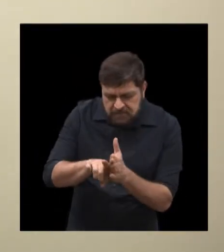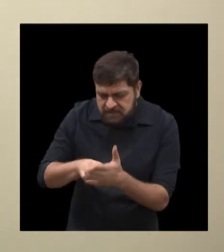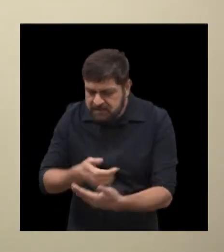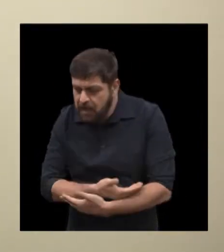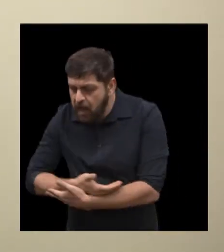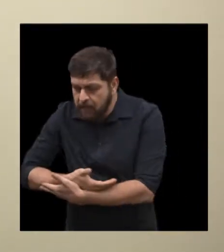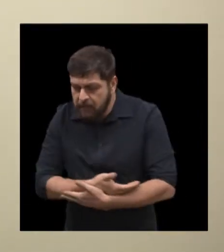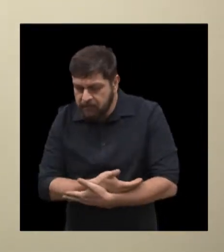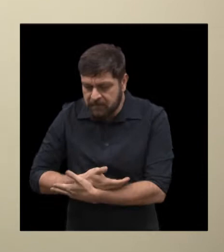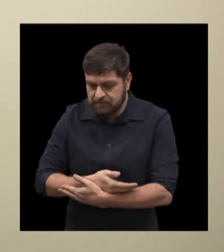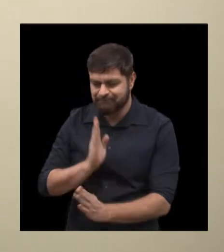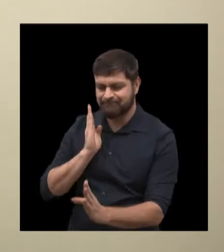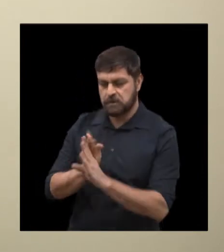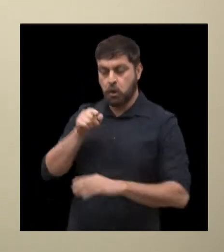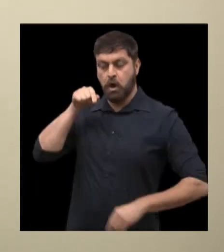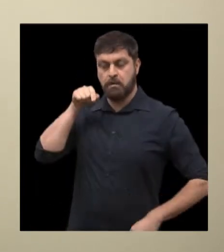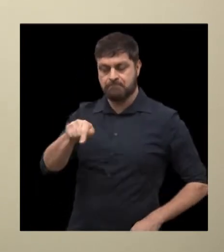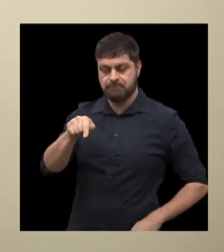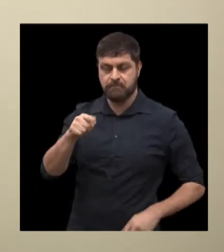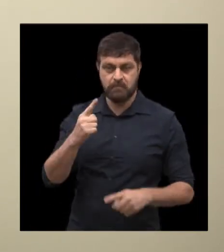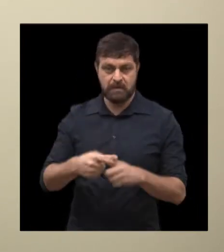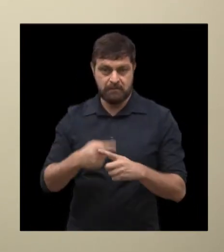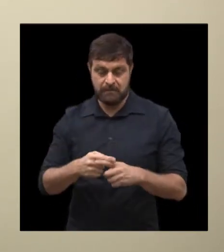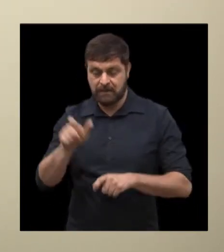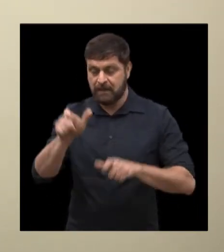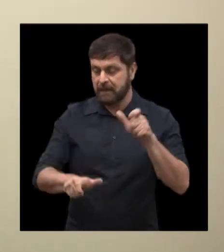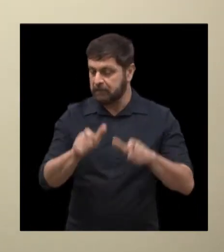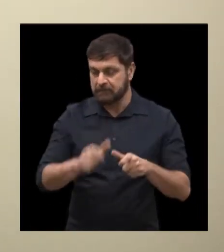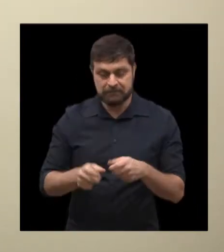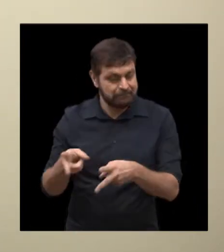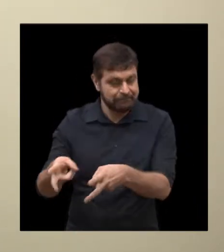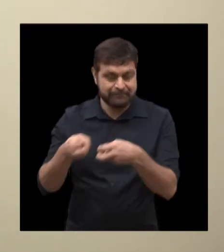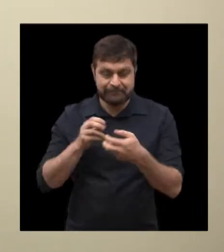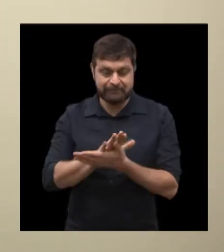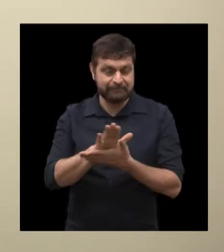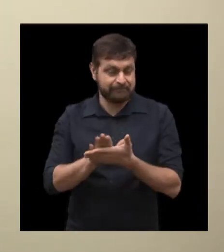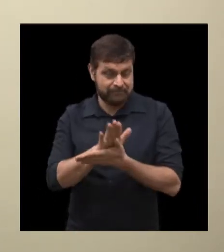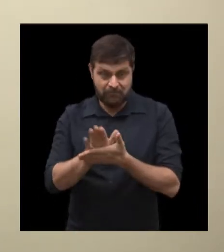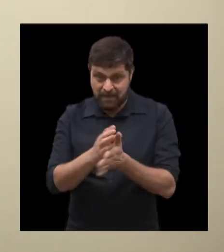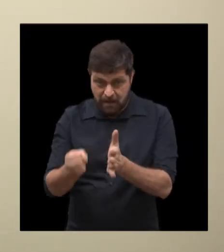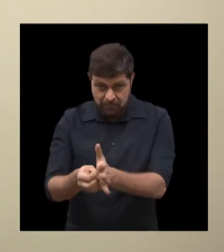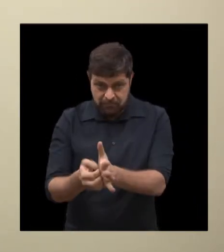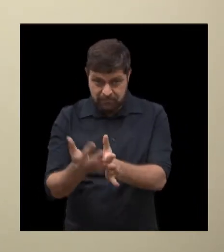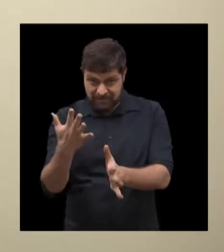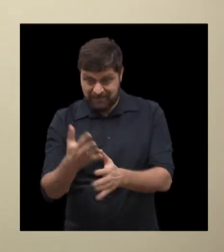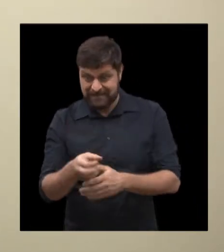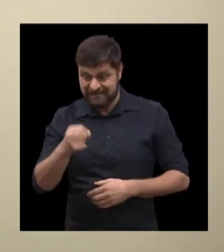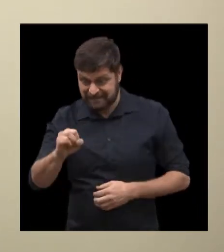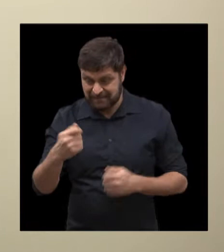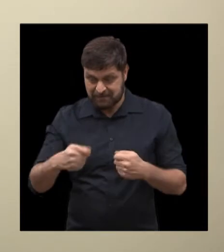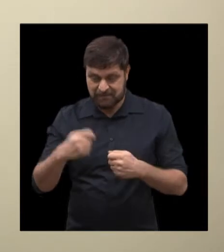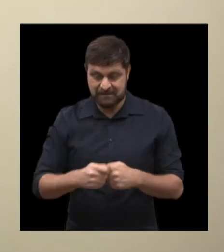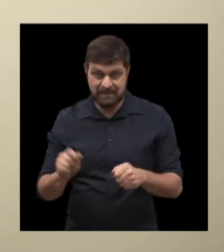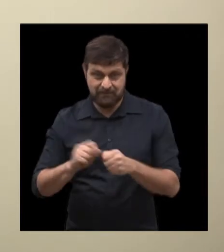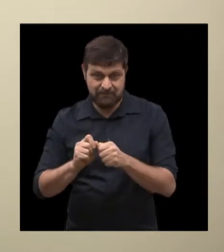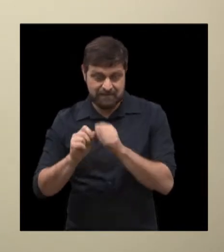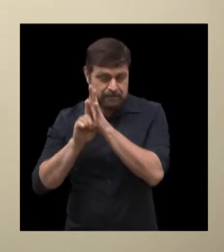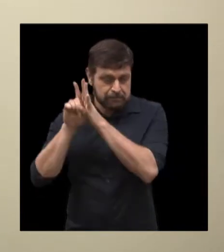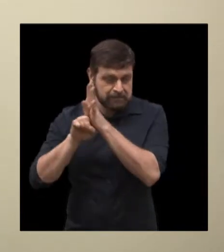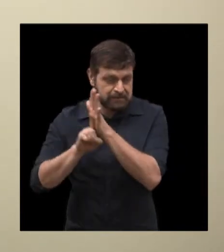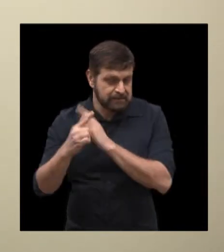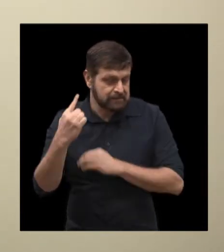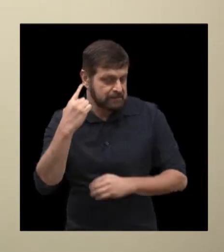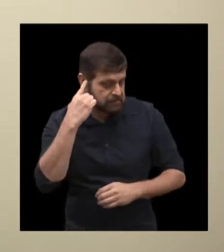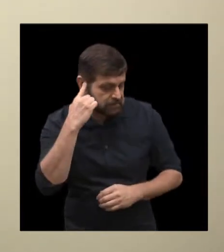é muito importante, porque é uma deficiência silenciosa. Muitas vezes, se não feito o teste da orelhinha e